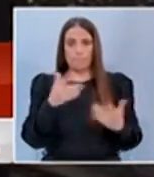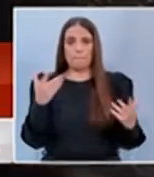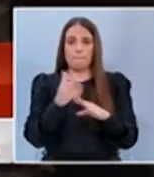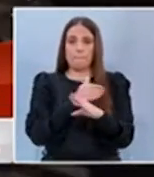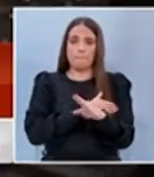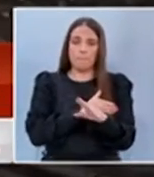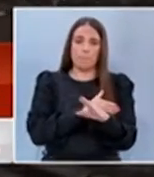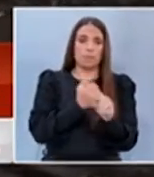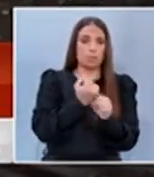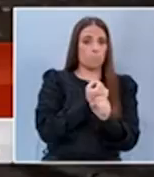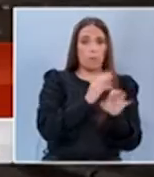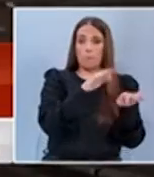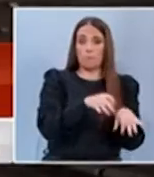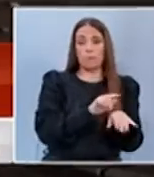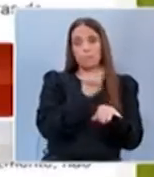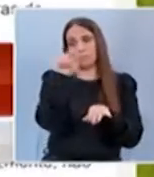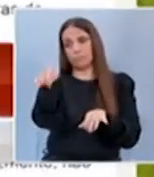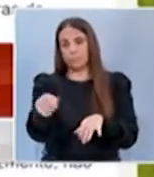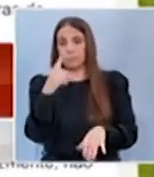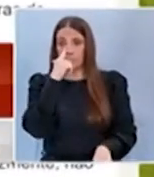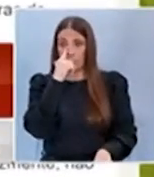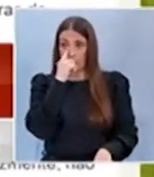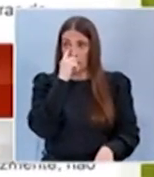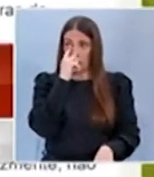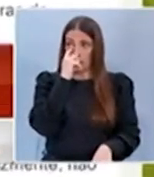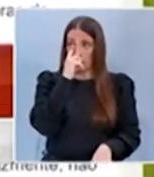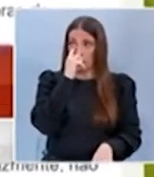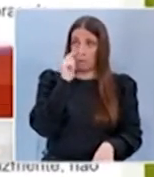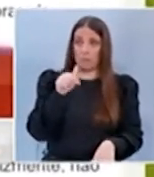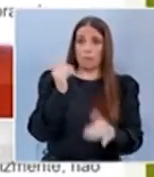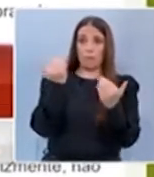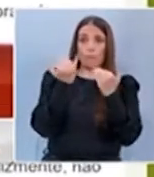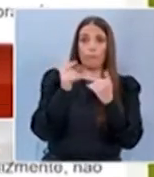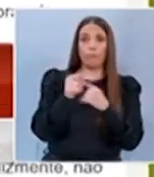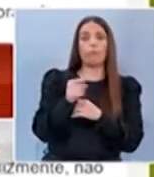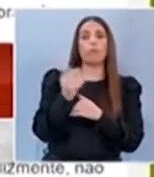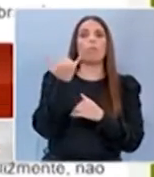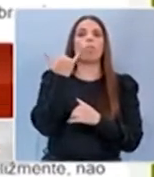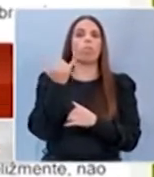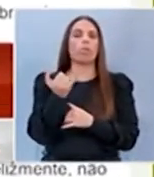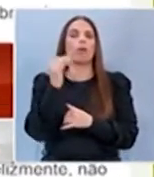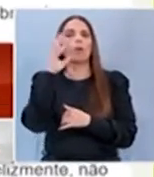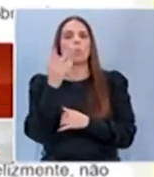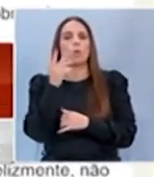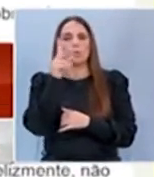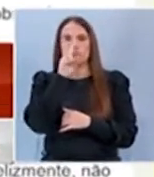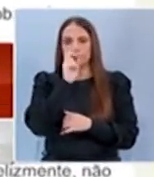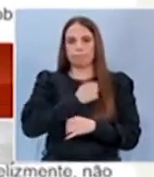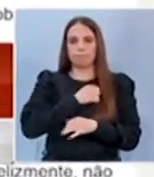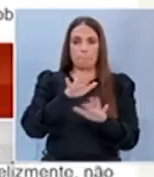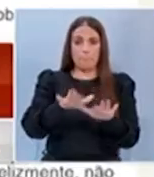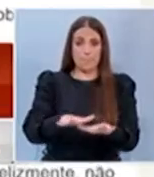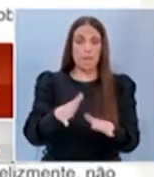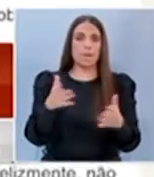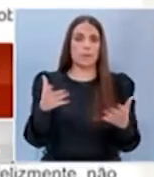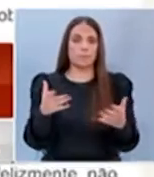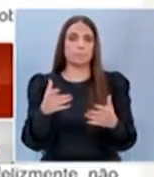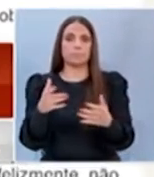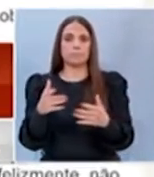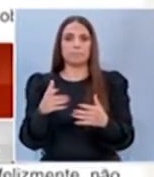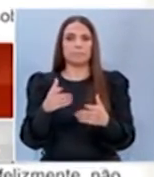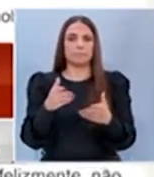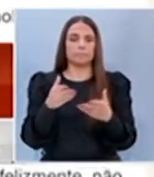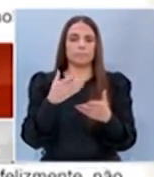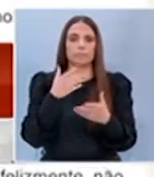tinha despachado o serviço anterior. Nessa comunicação, segundo o INEM, e uma vez que a vítima estava em paragem cardiorrespiratória e a